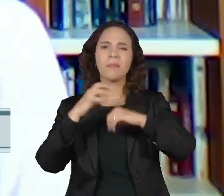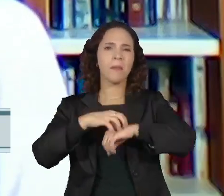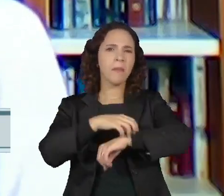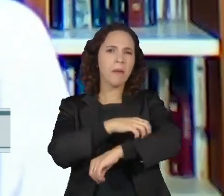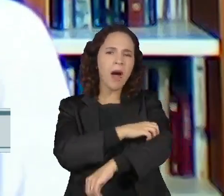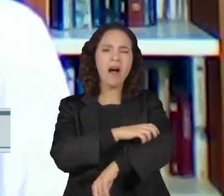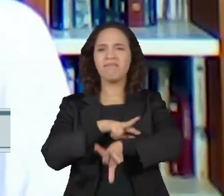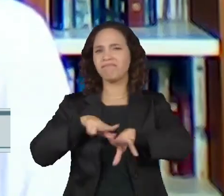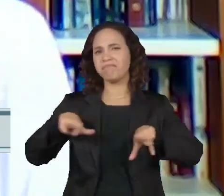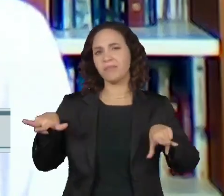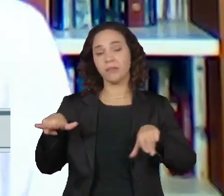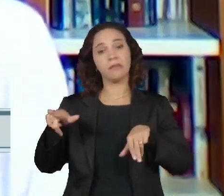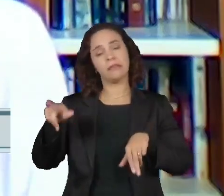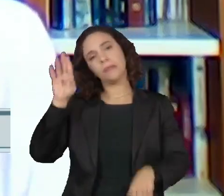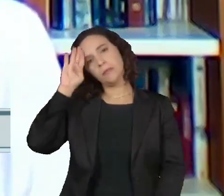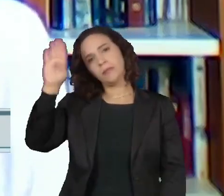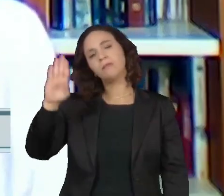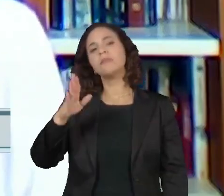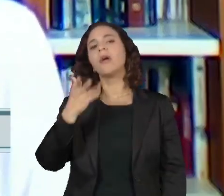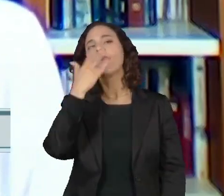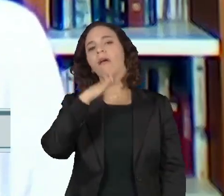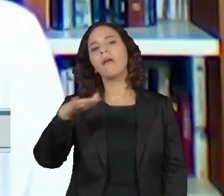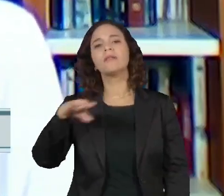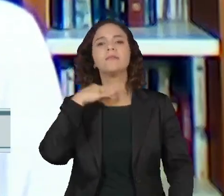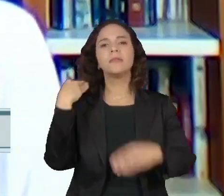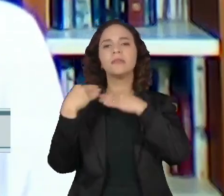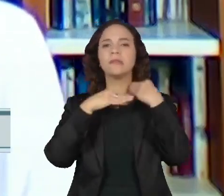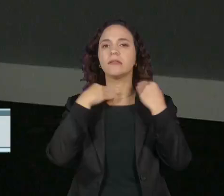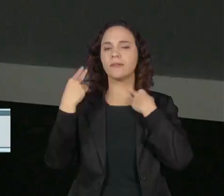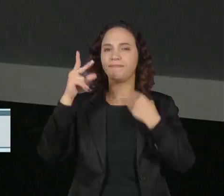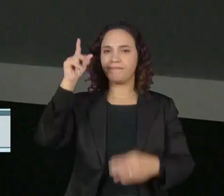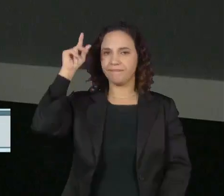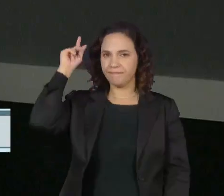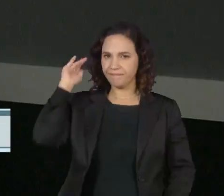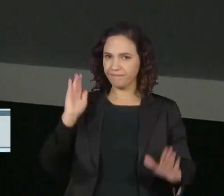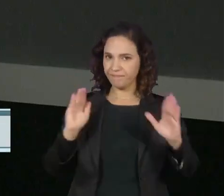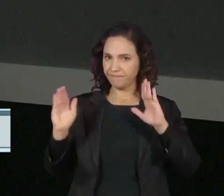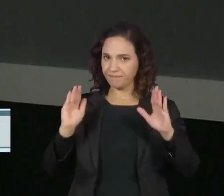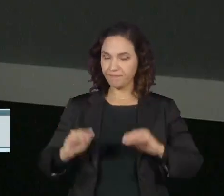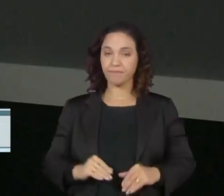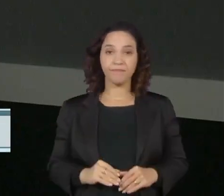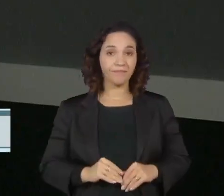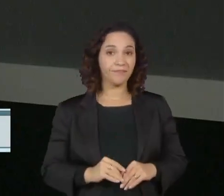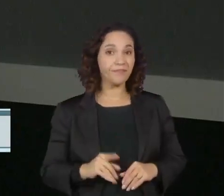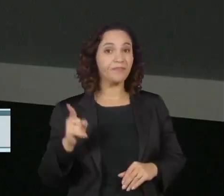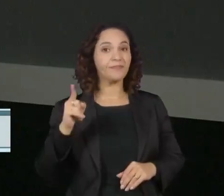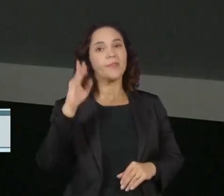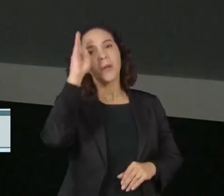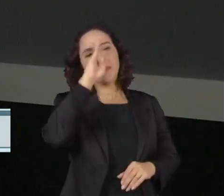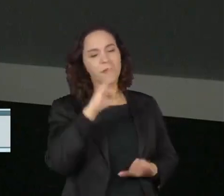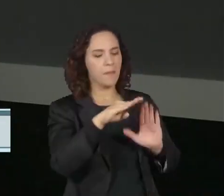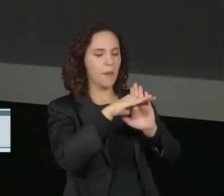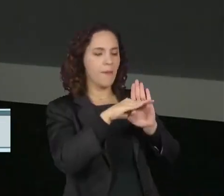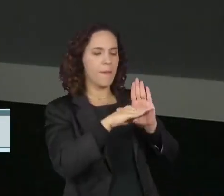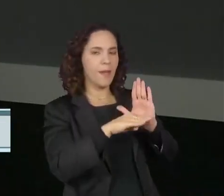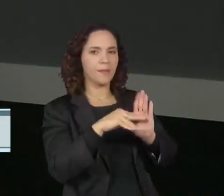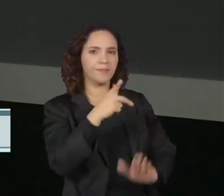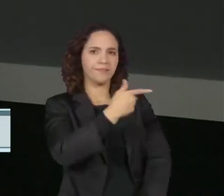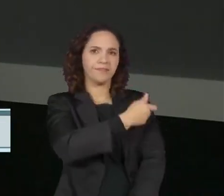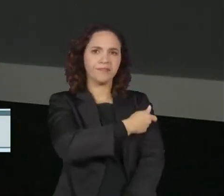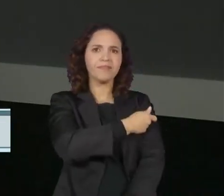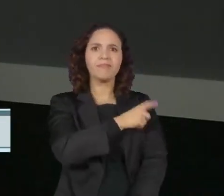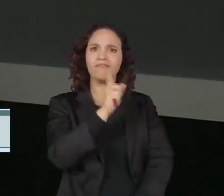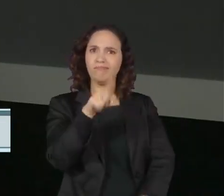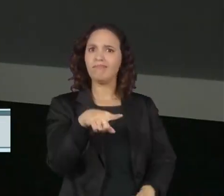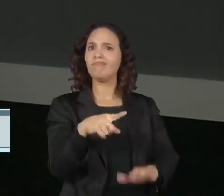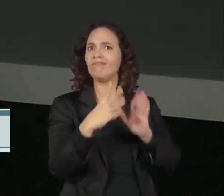grandes responsáveis pela mortalidade infantil da época. O Plano Nacional de Imunização aqui é um